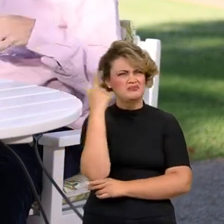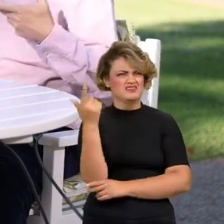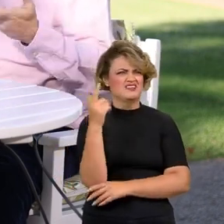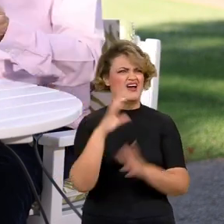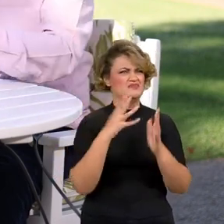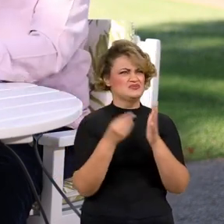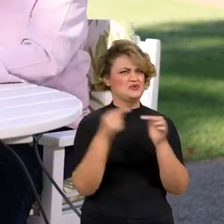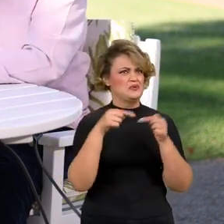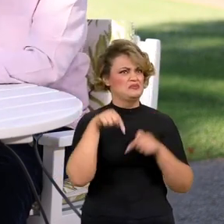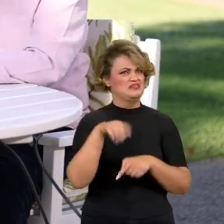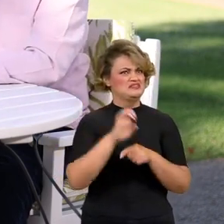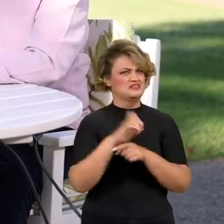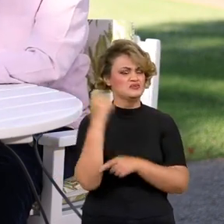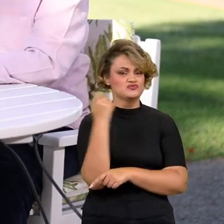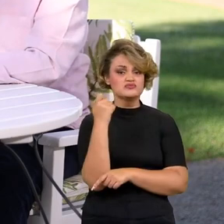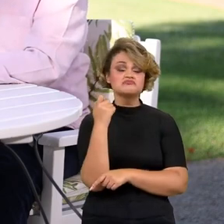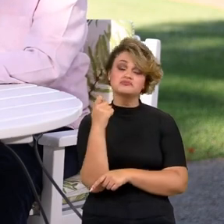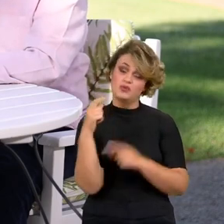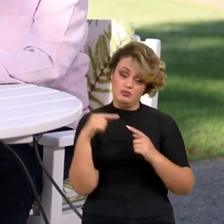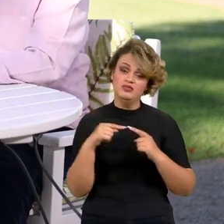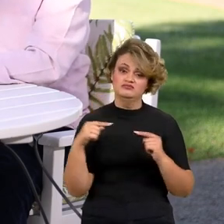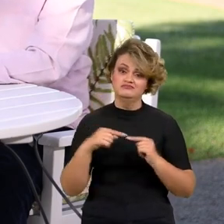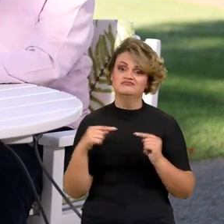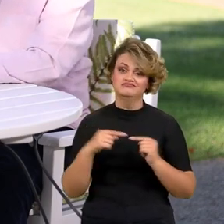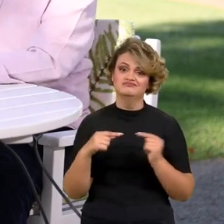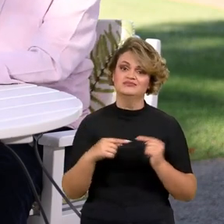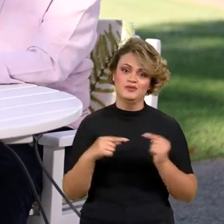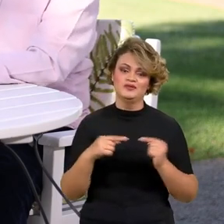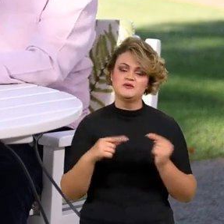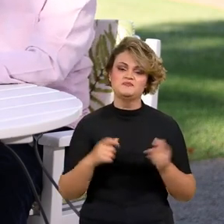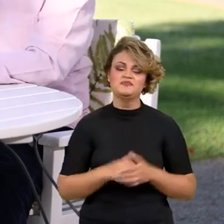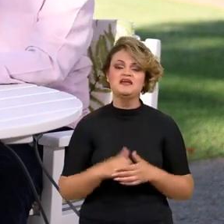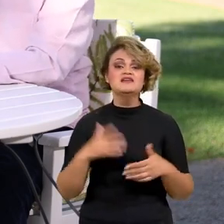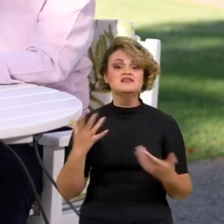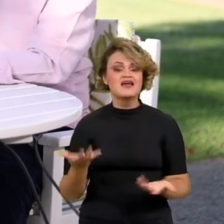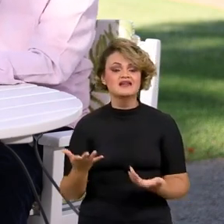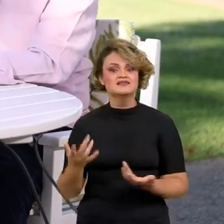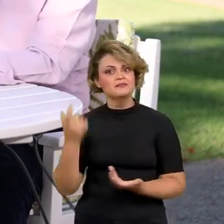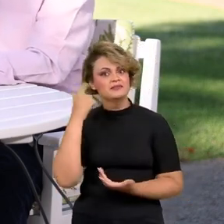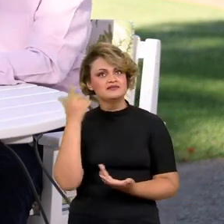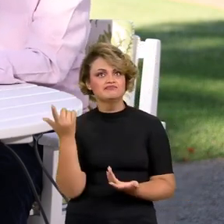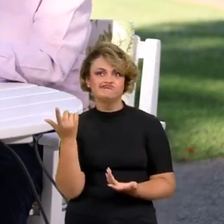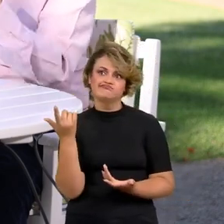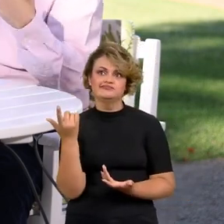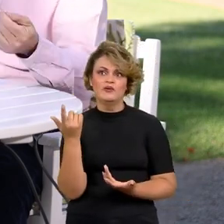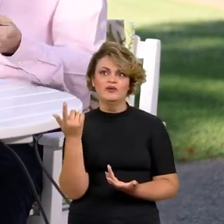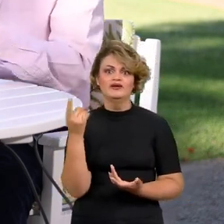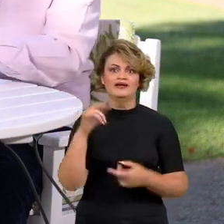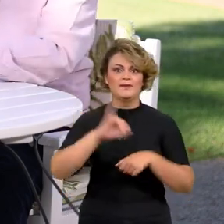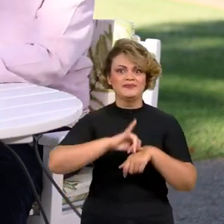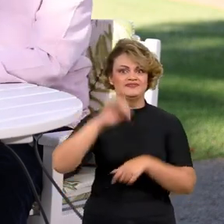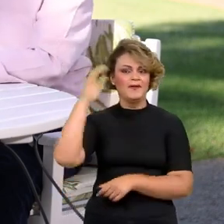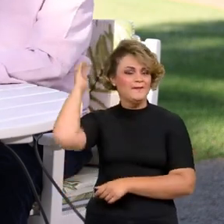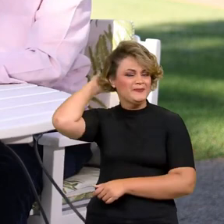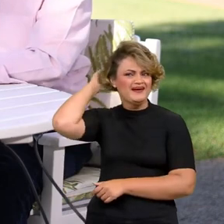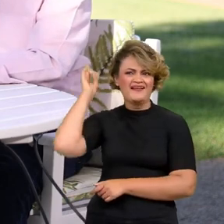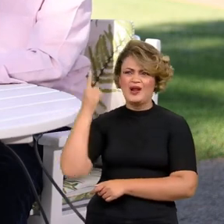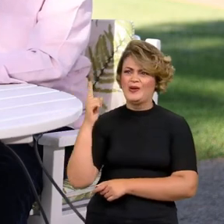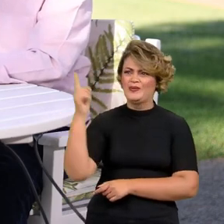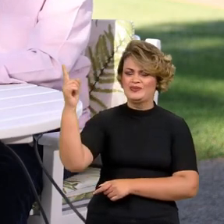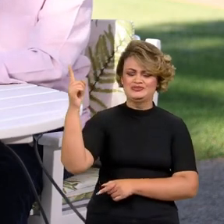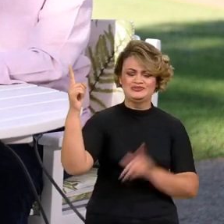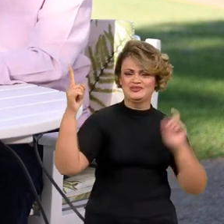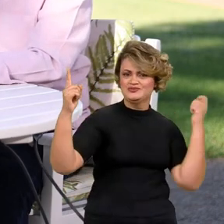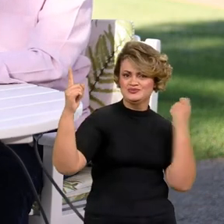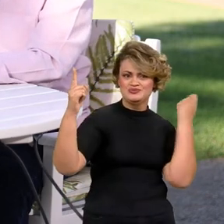não tem a ver quanta importância da Floresta em relação a isso e aí você Belém não podia estar mais distante né parado no Rio Grande do Sul mas como